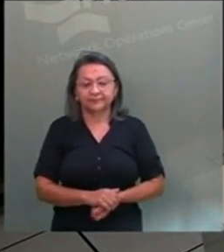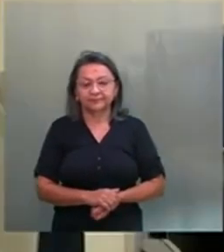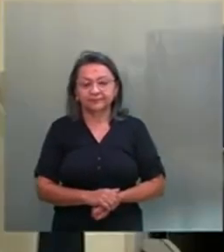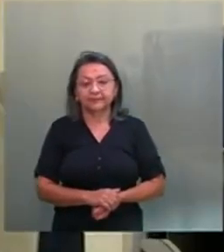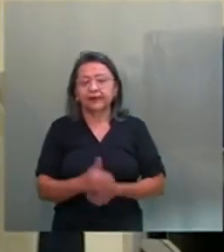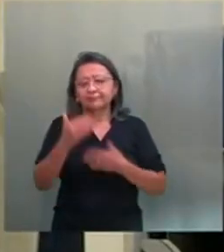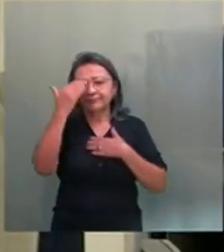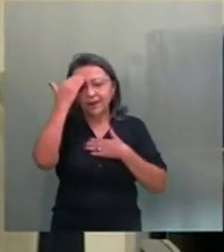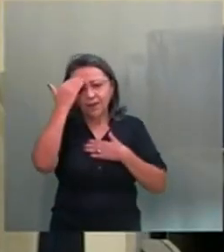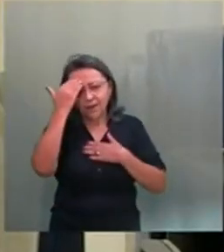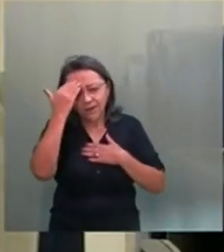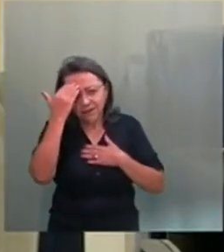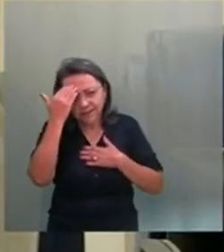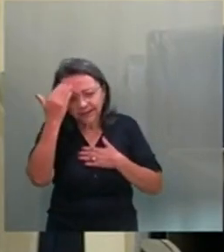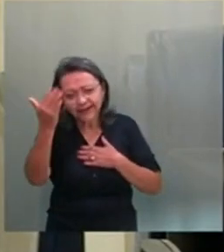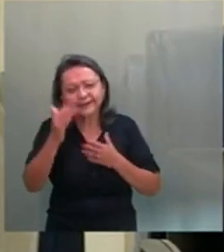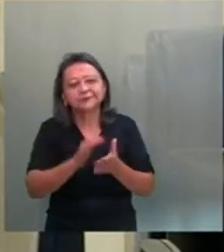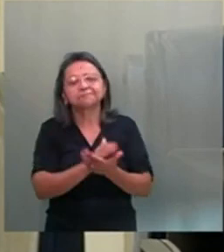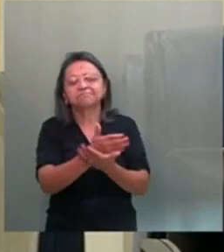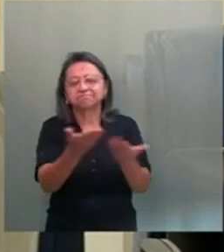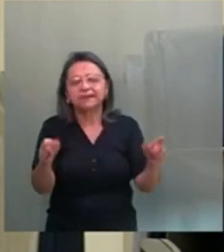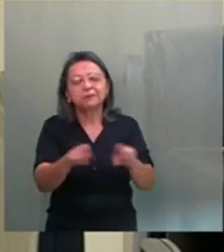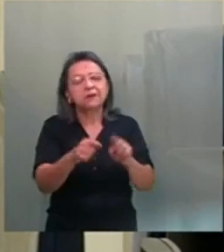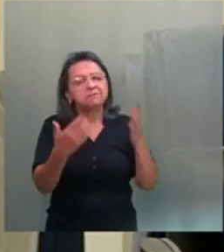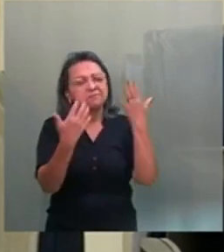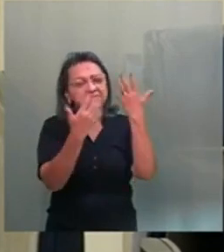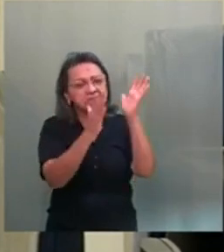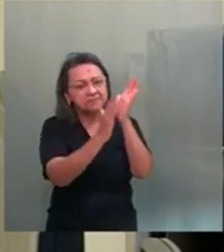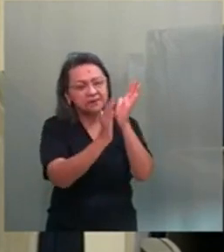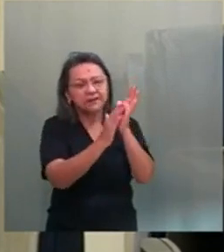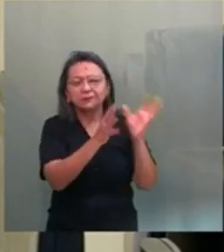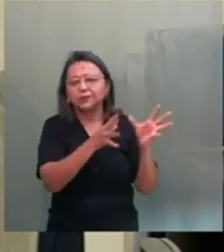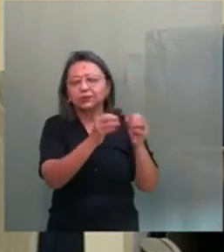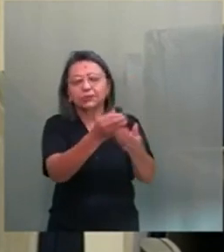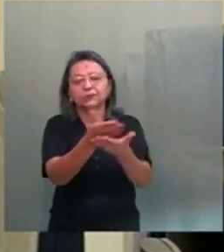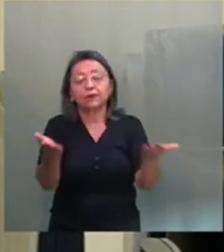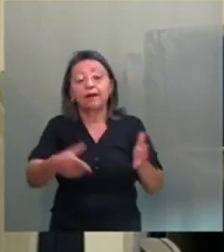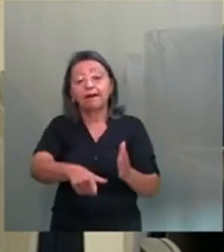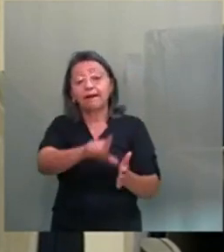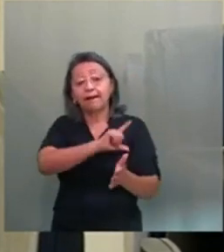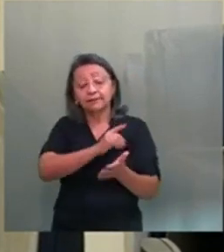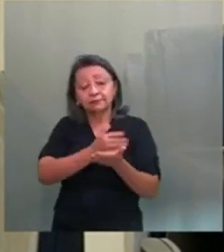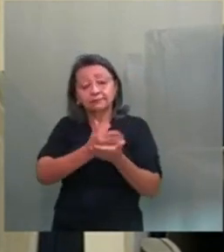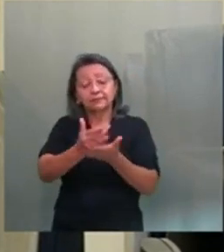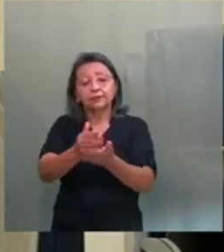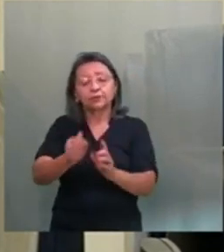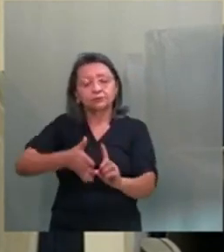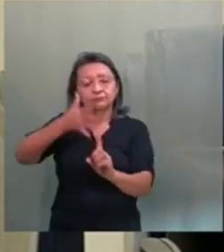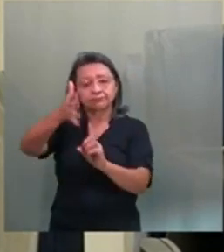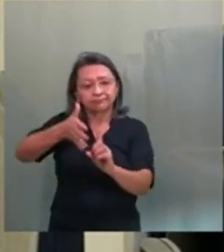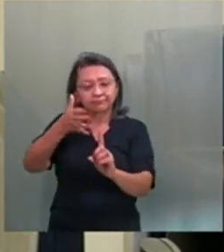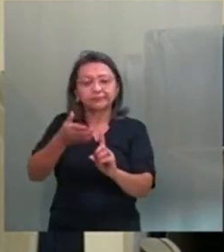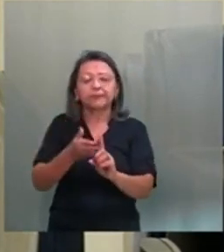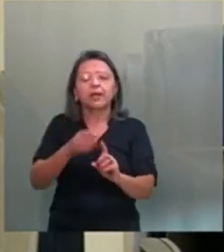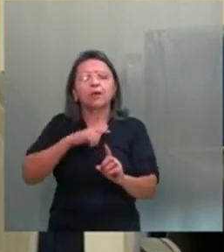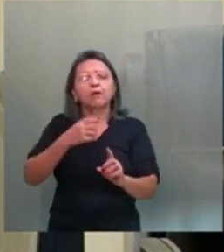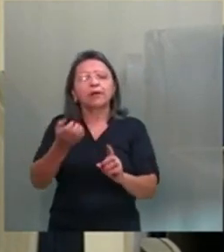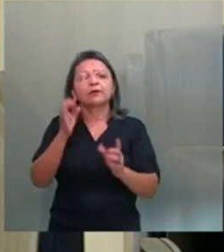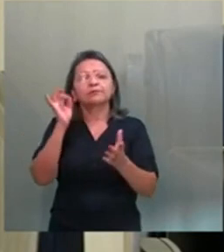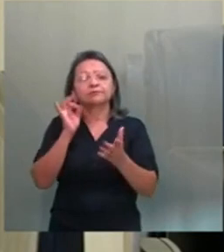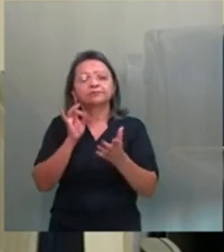Meu obrigado. Mais uma vez, parabéns pela produção. Antes de dar início aos nossos oradores convidados, eu